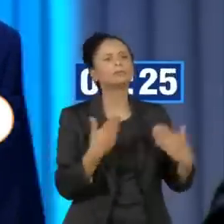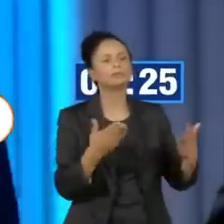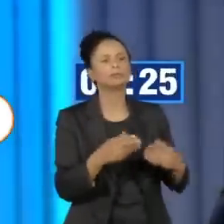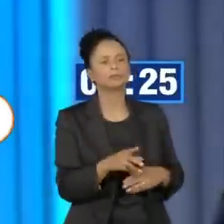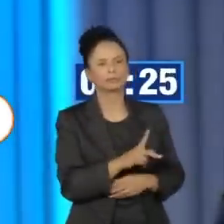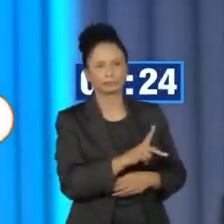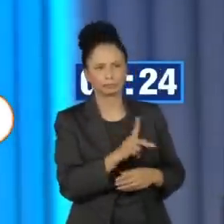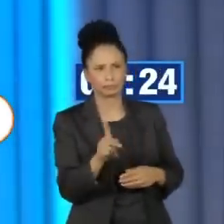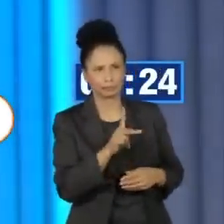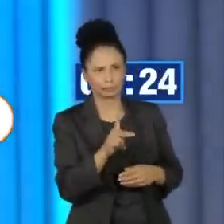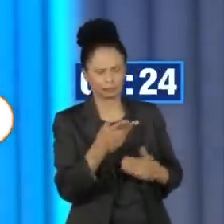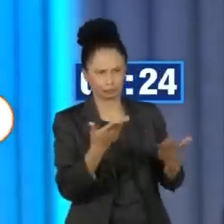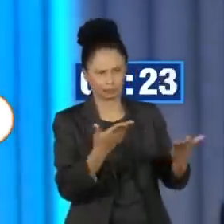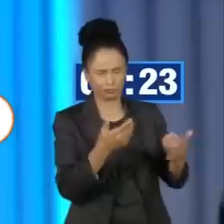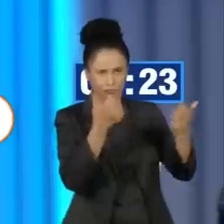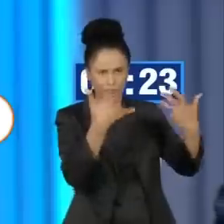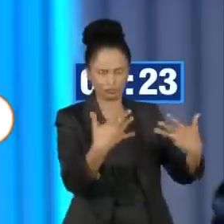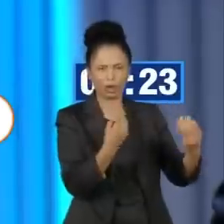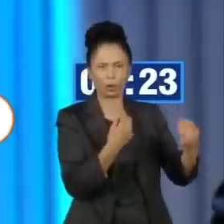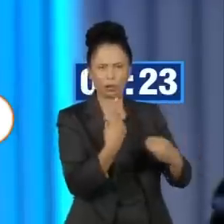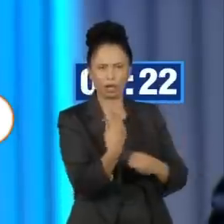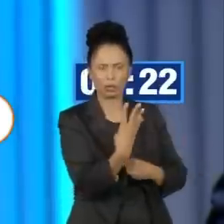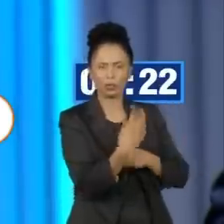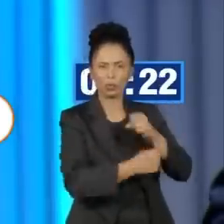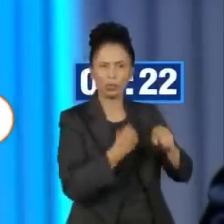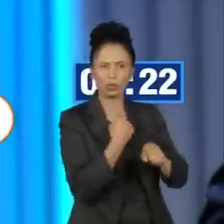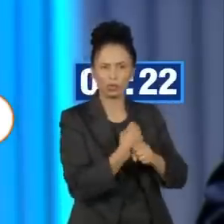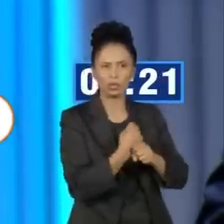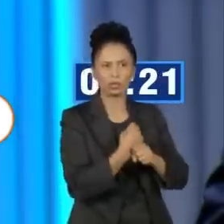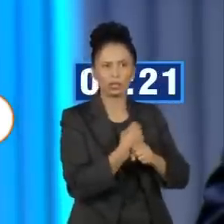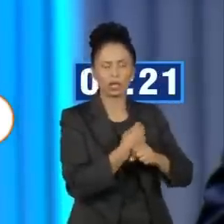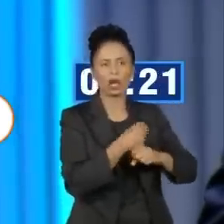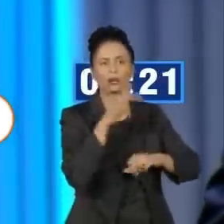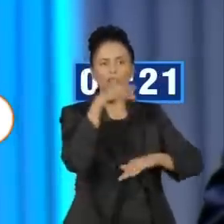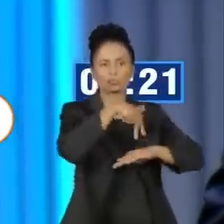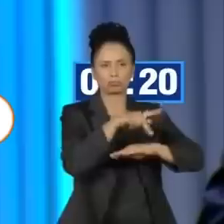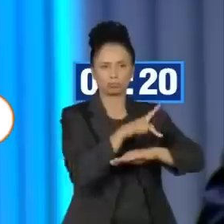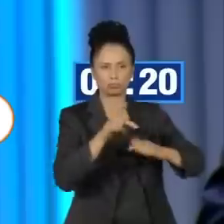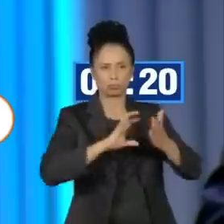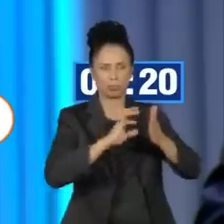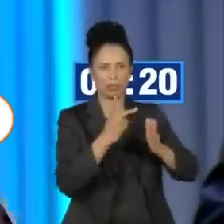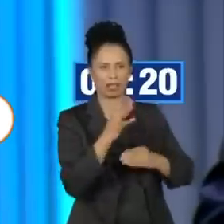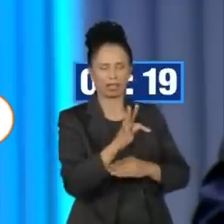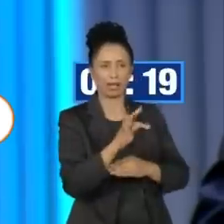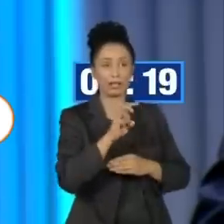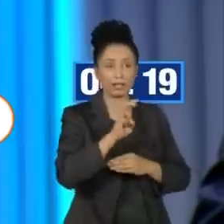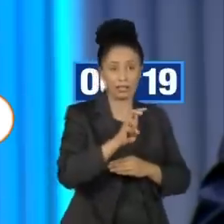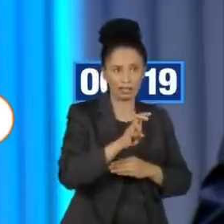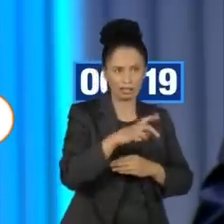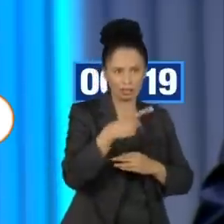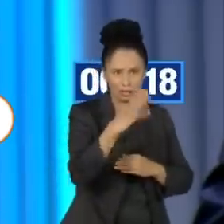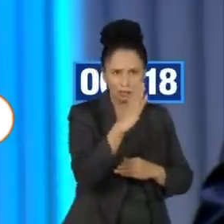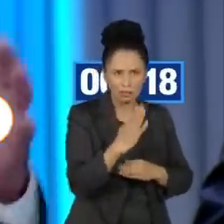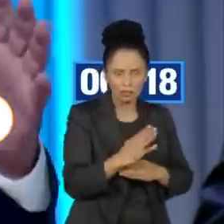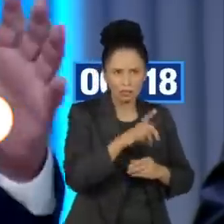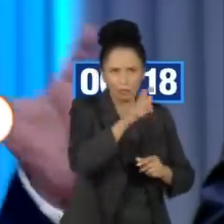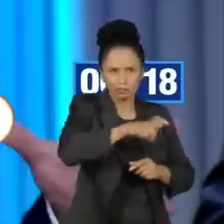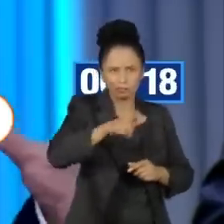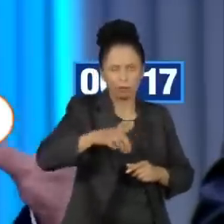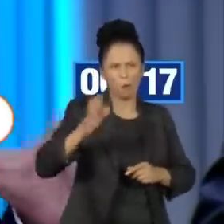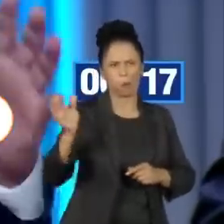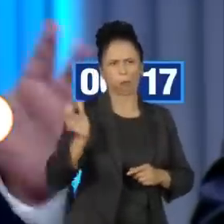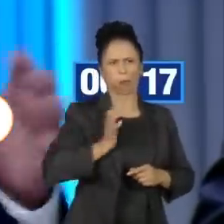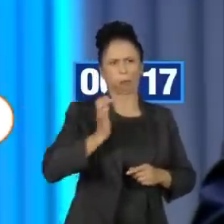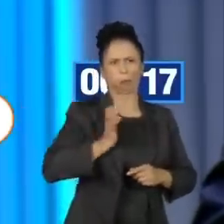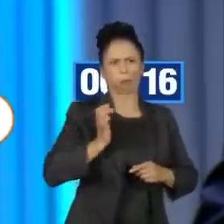é que o senhor explica que depois de 14 anos de governo do PT os cinco brasileiros mais ricos acumulassem como acumula hoje ainda o